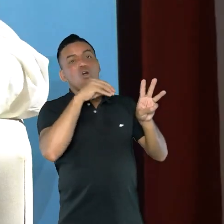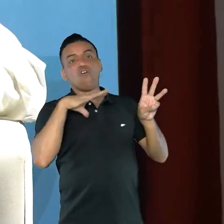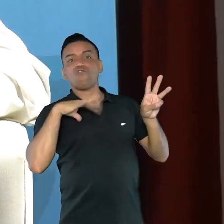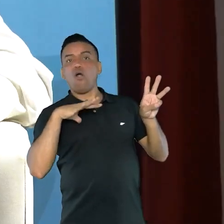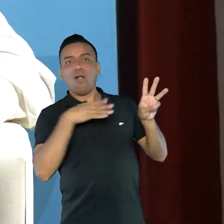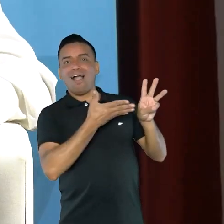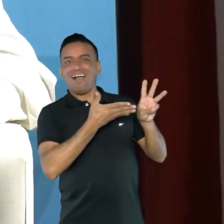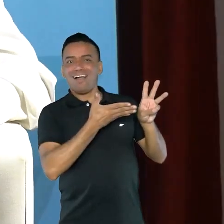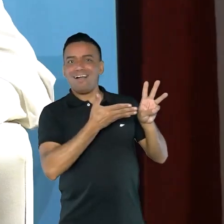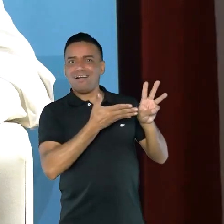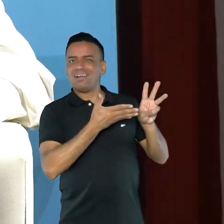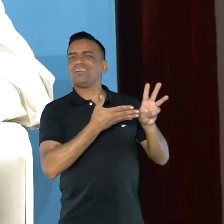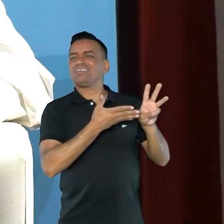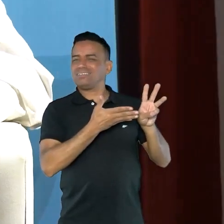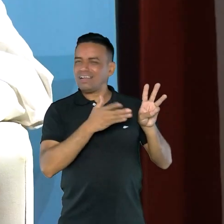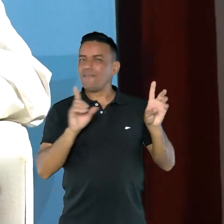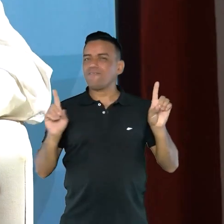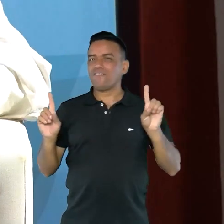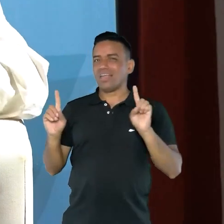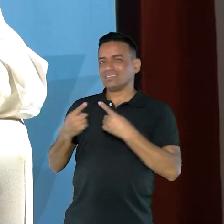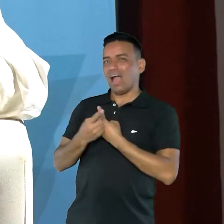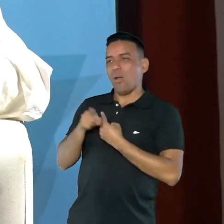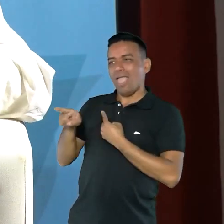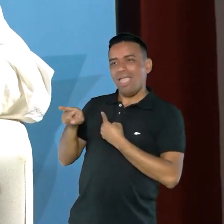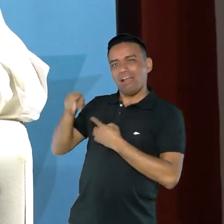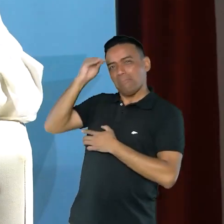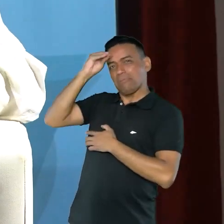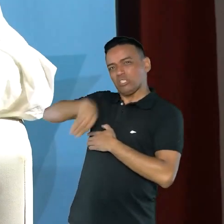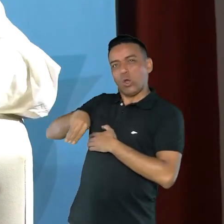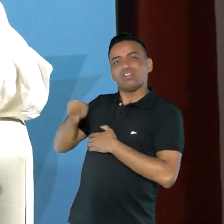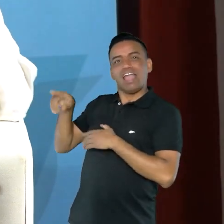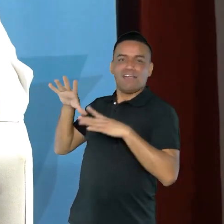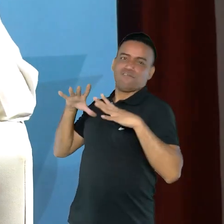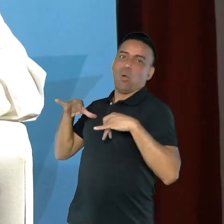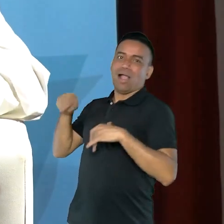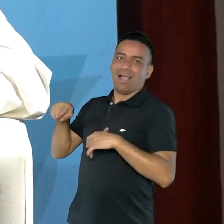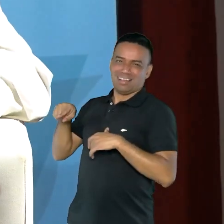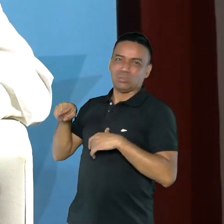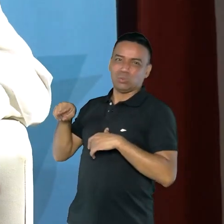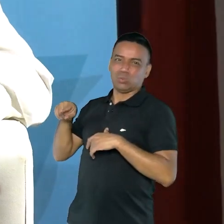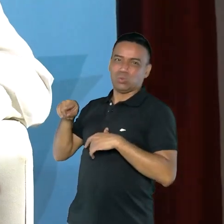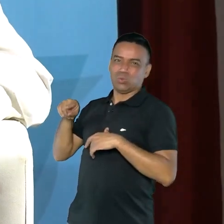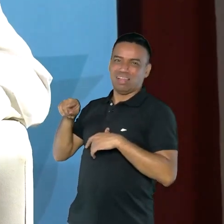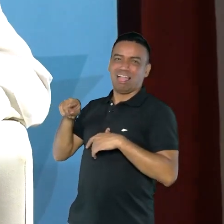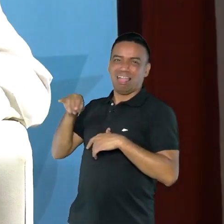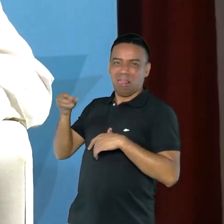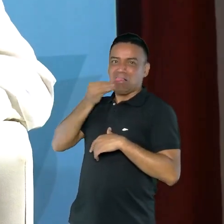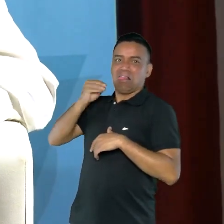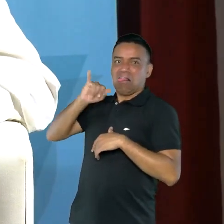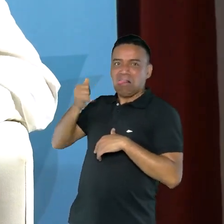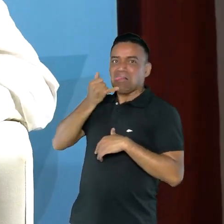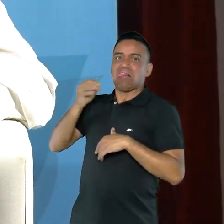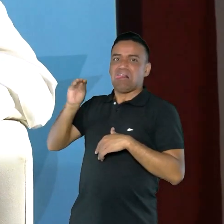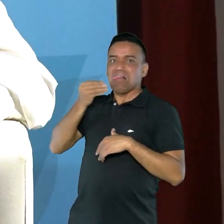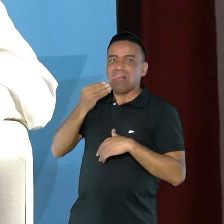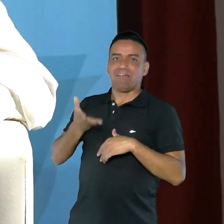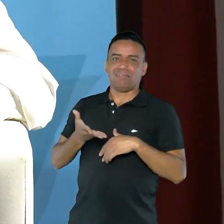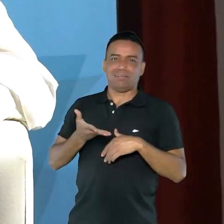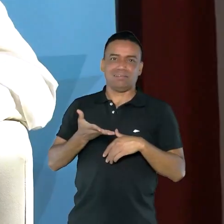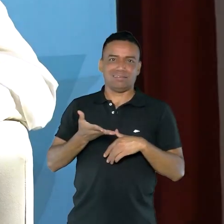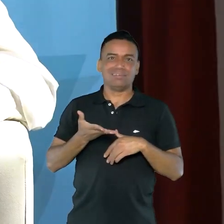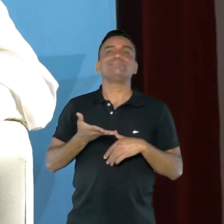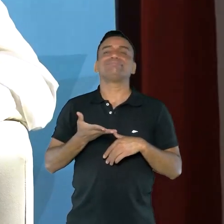Então, é uma inversão muito perversa, né? Que, de certa forma, desloca, né, essa questão.